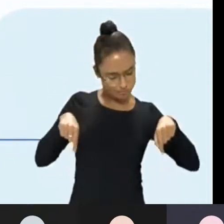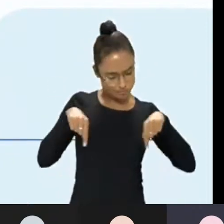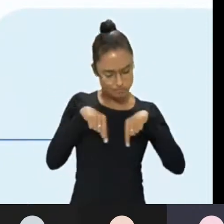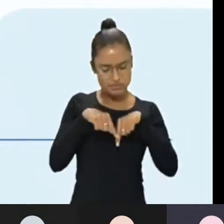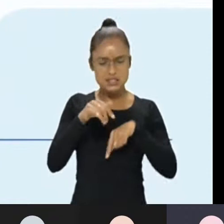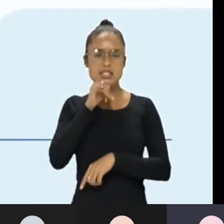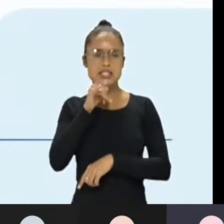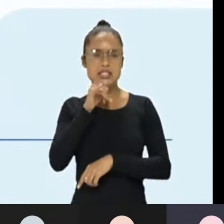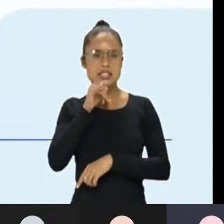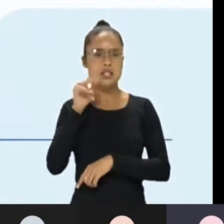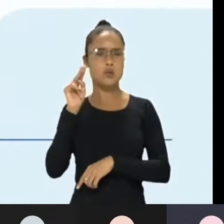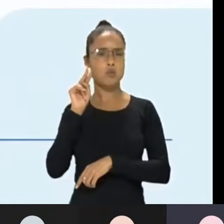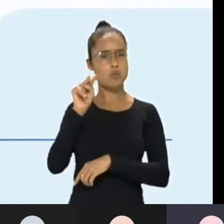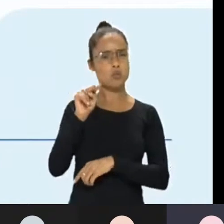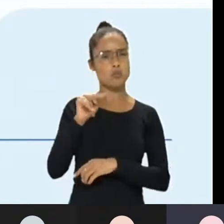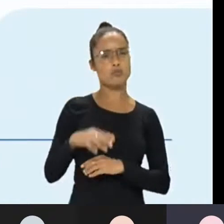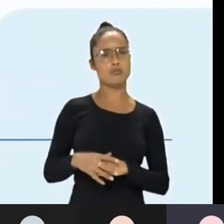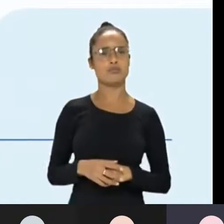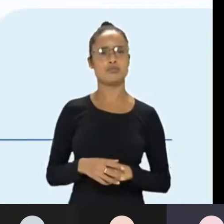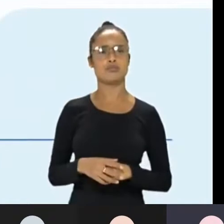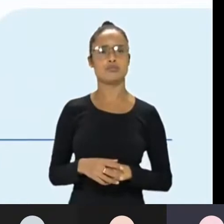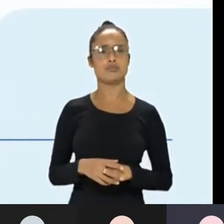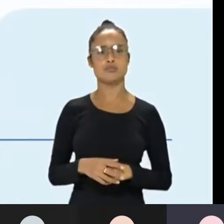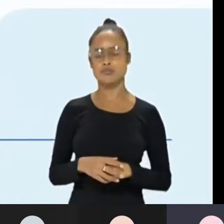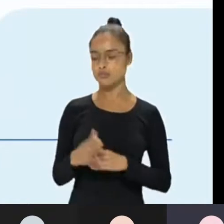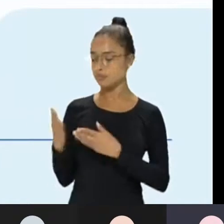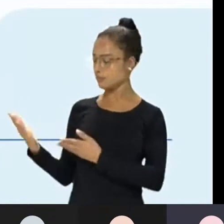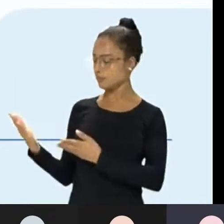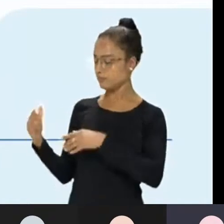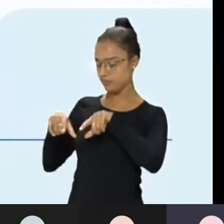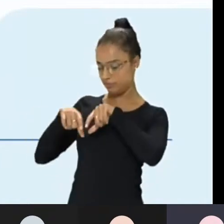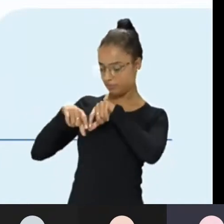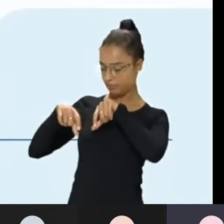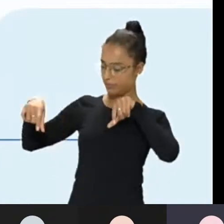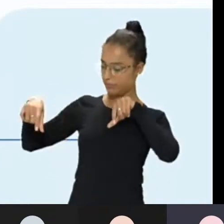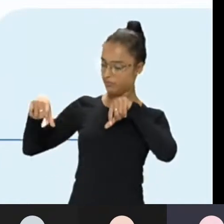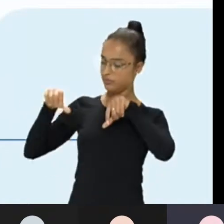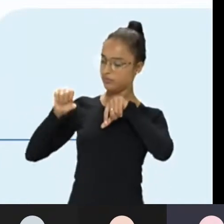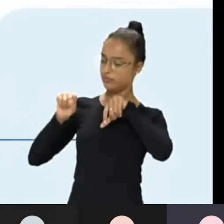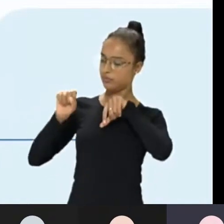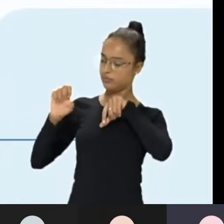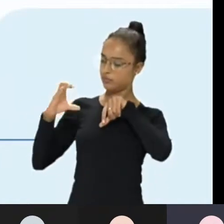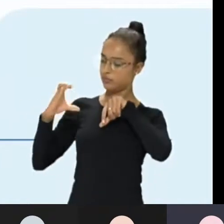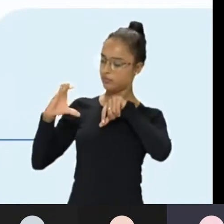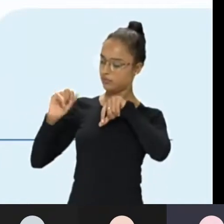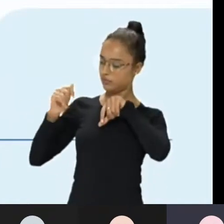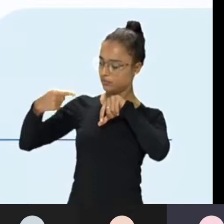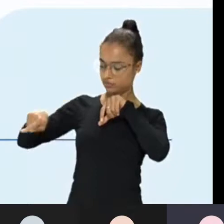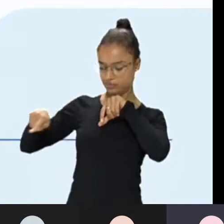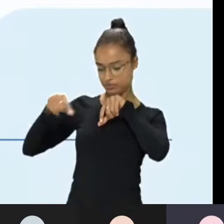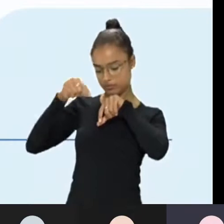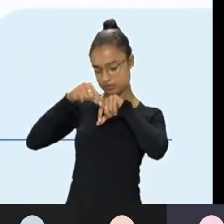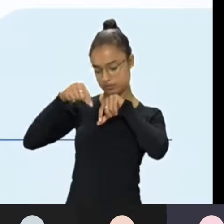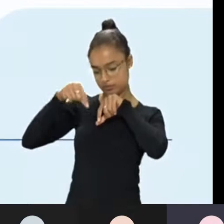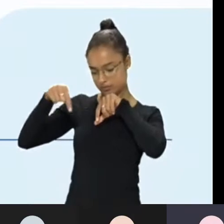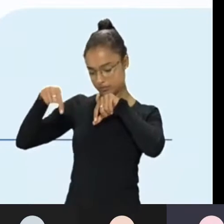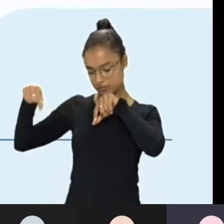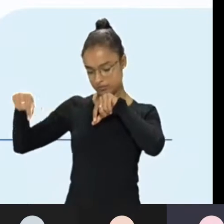Nesse exemplo, eu tenho aqui uma secção, né, uma abertura, por isso que tem o